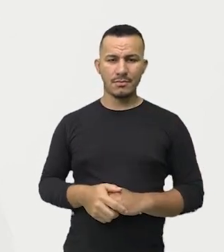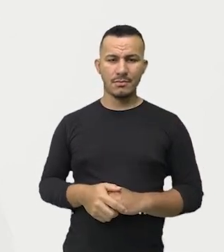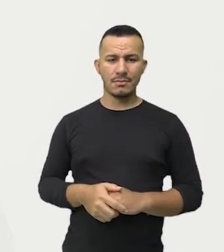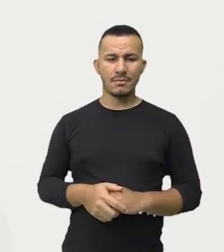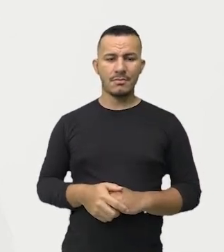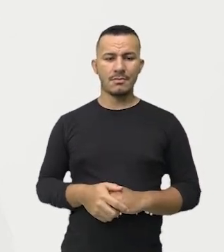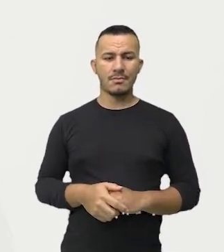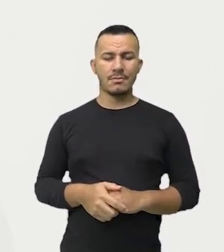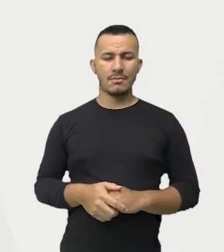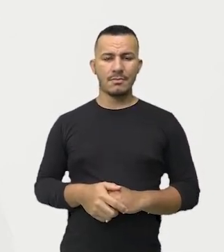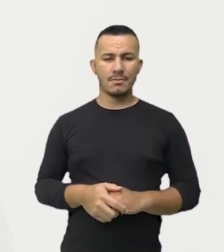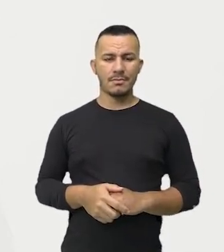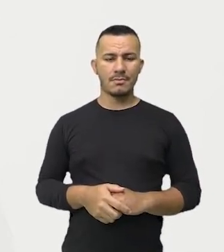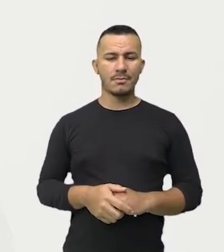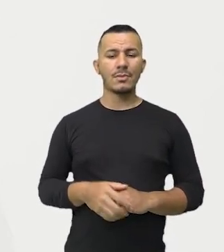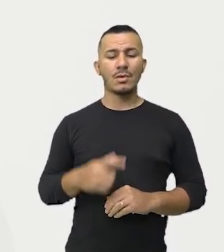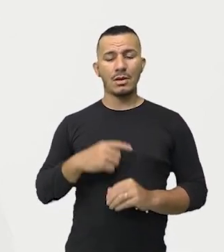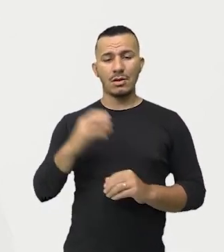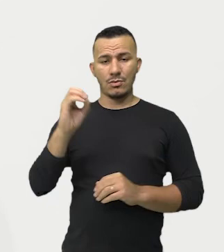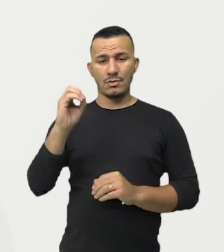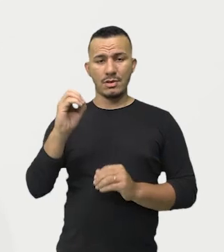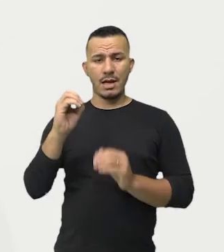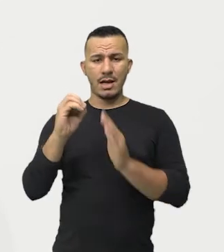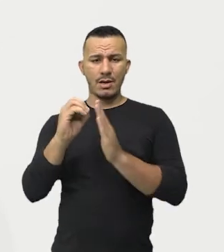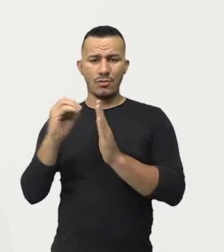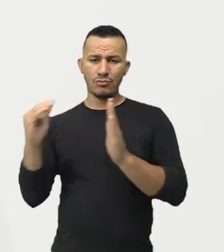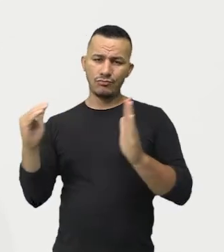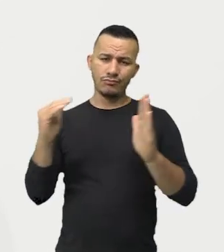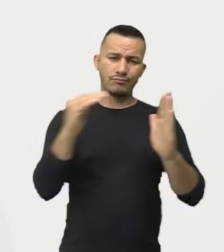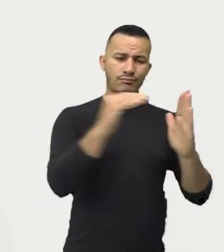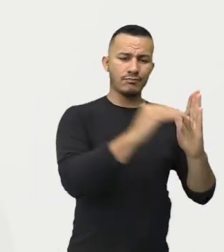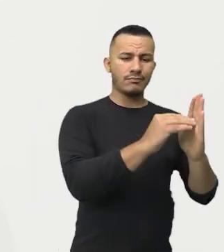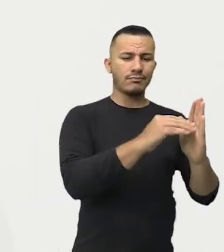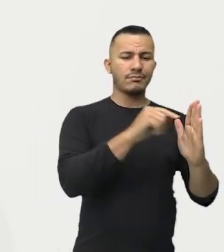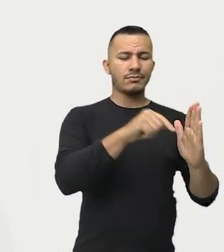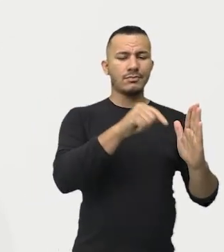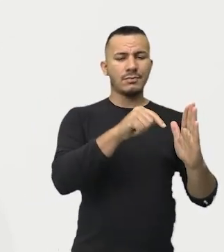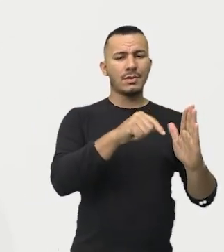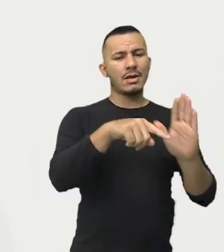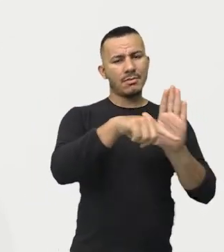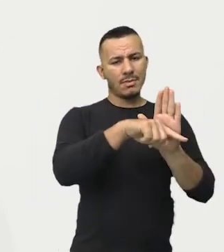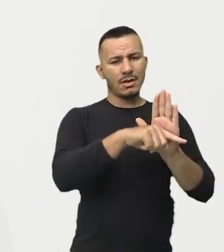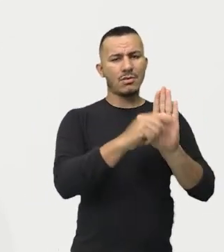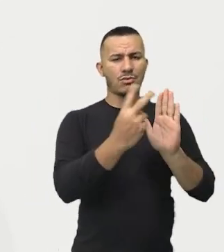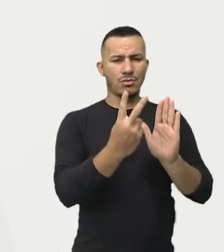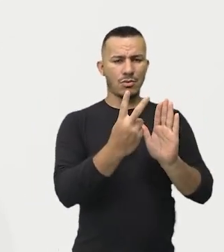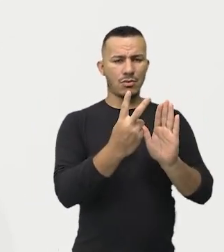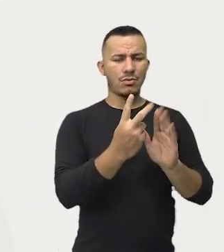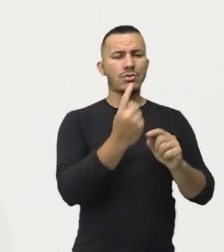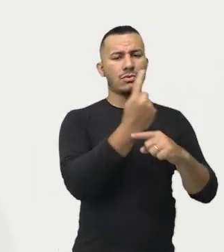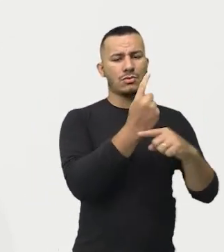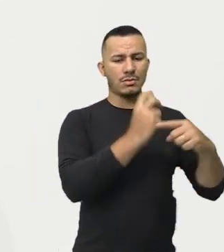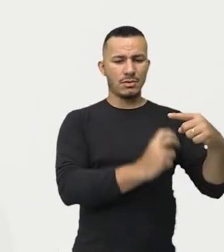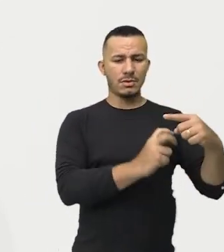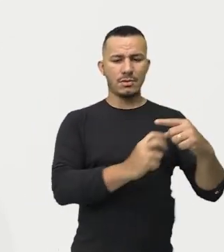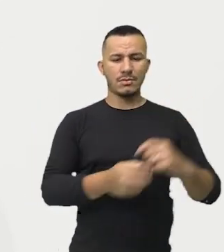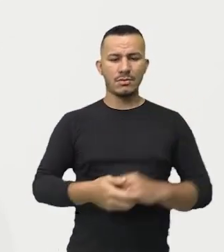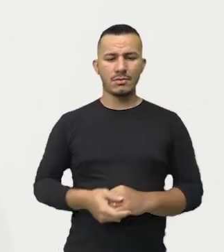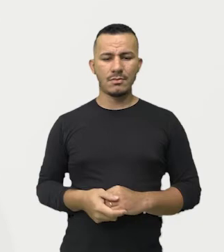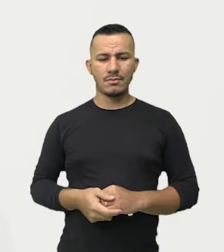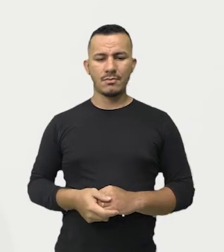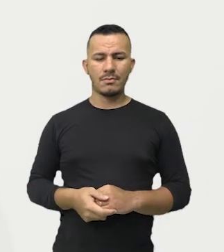parte, tá bom? Então vem do 0 até aqui, que é menos 2 e 1/5.